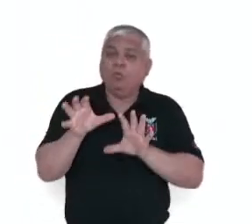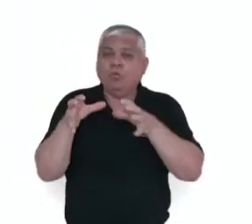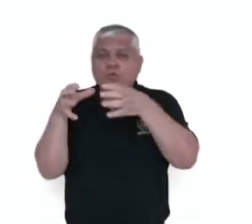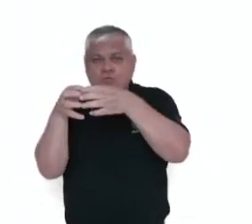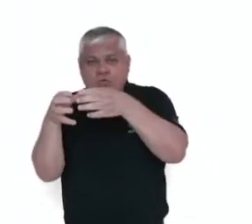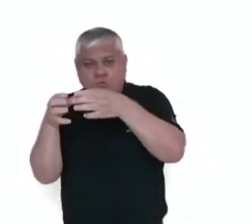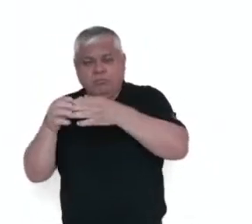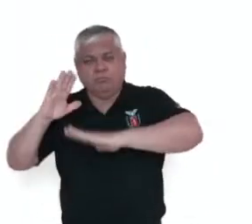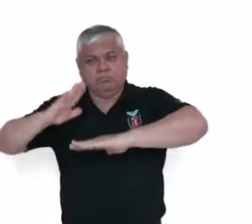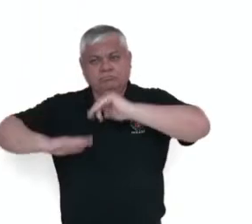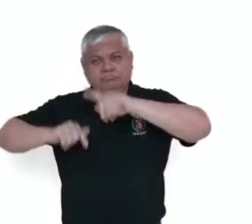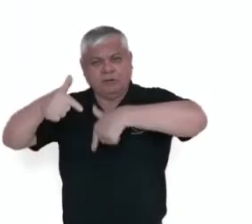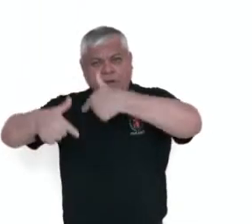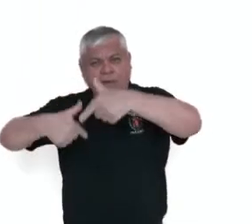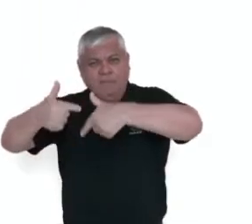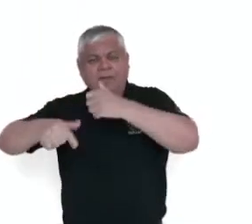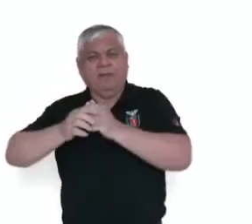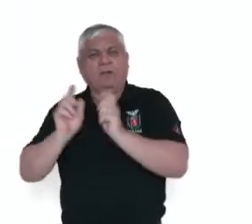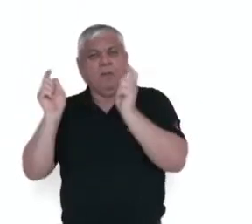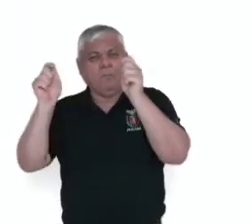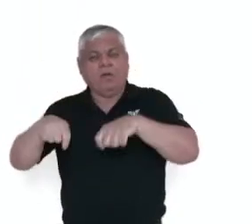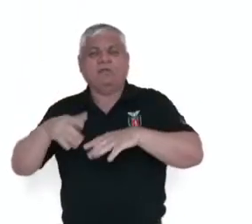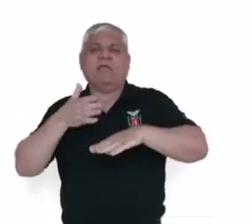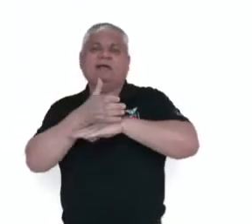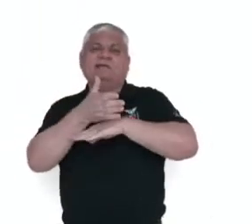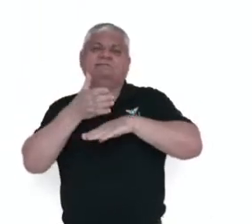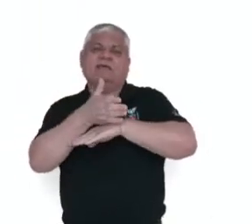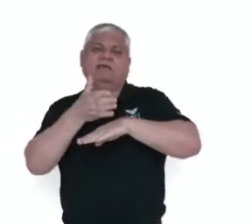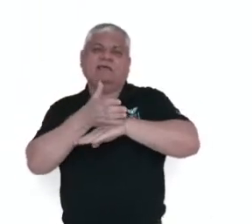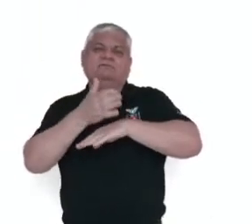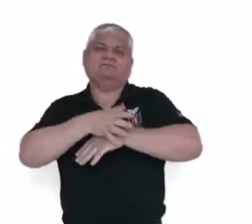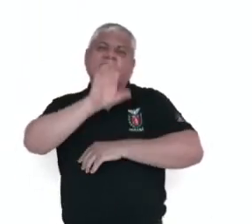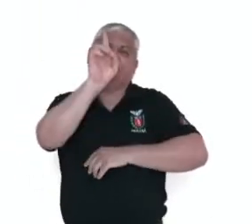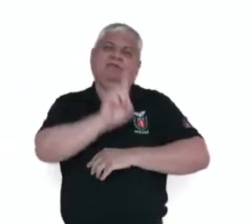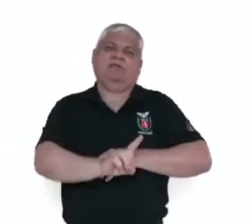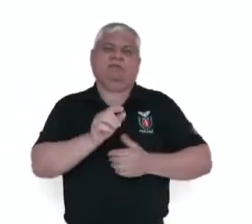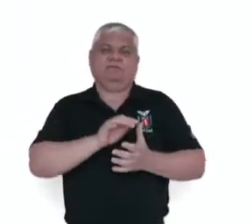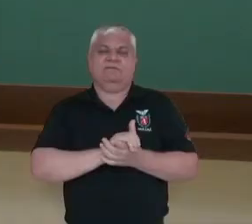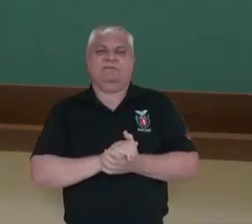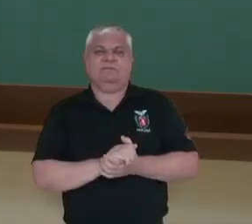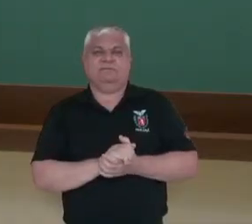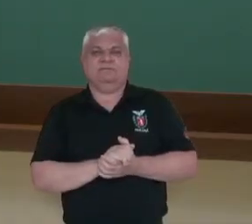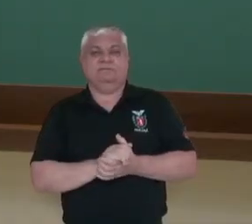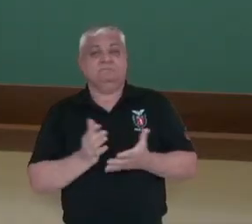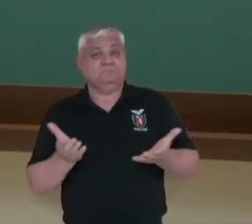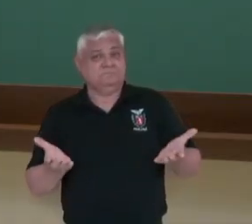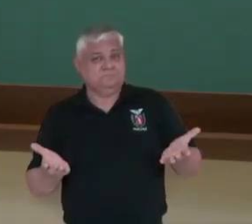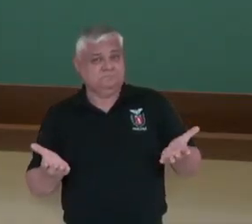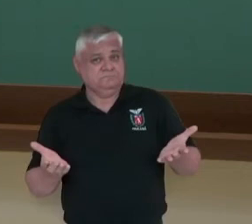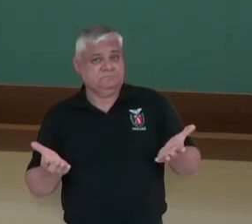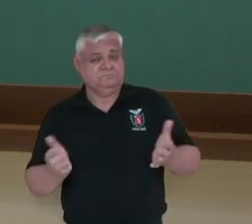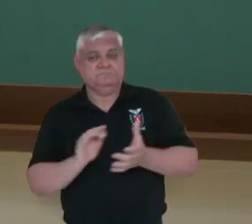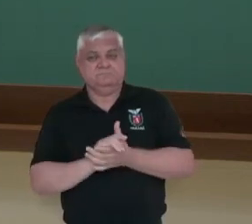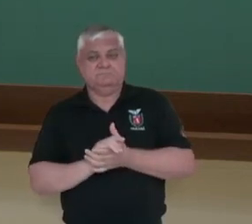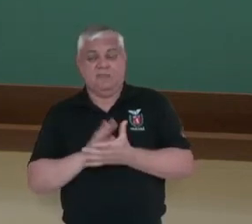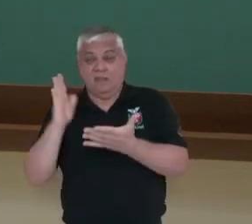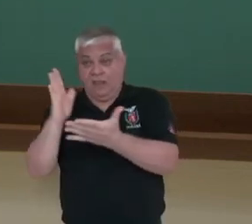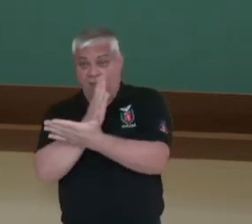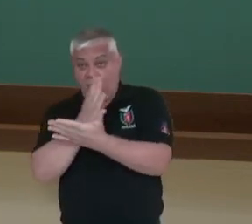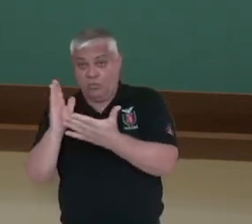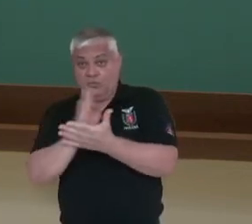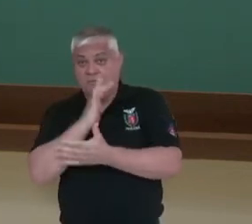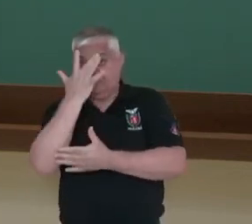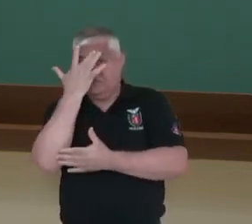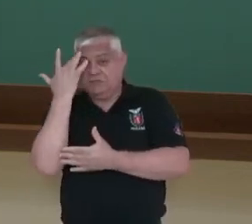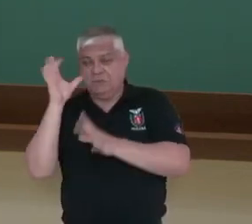e legalmente reconhecido, podiam ter acesso aos direitos civis, políticos e sociais. Quer dizer, algumas pessoas